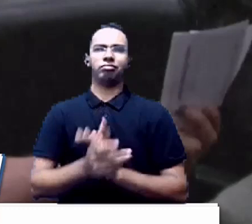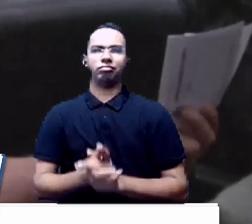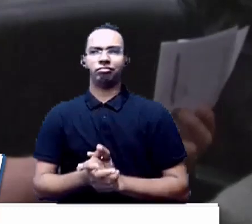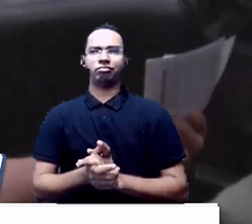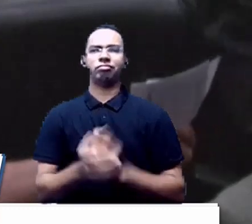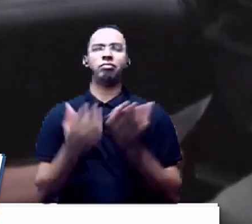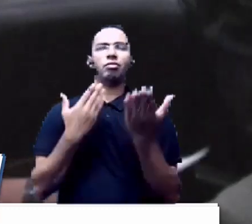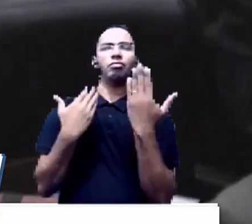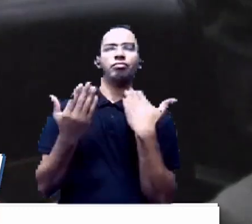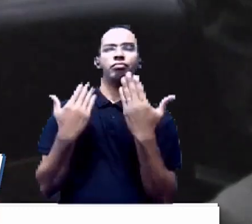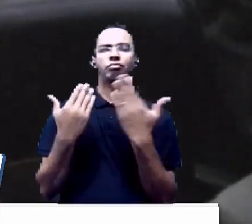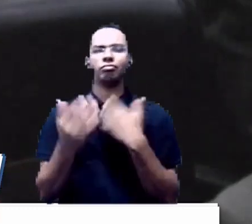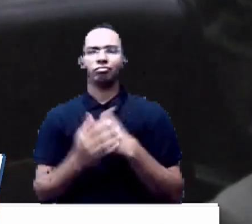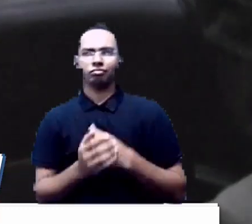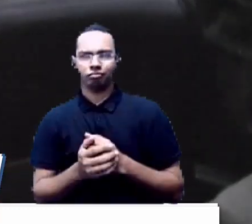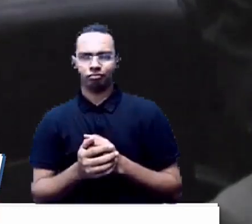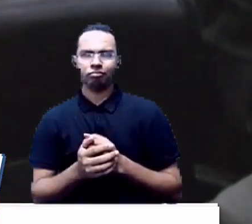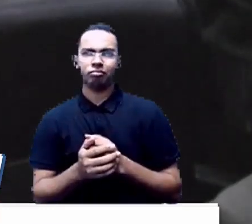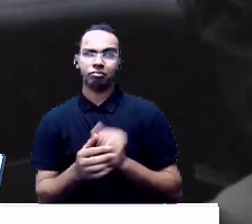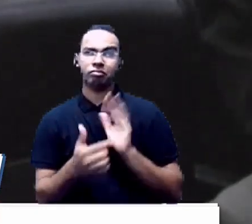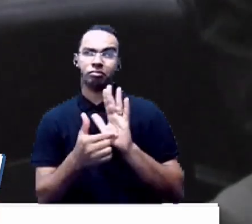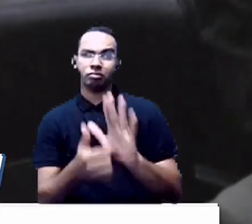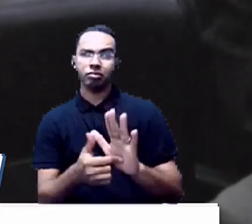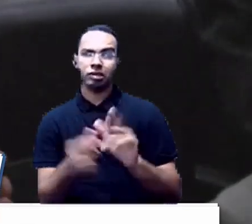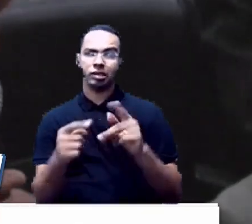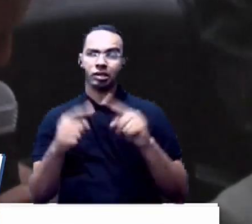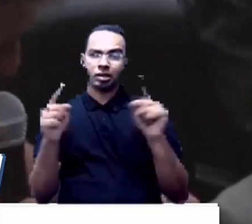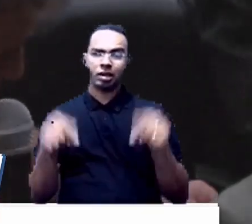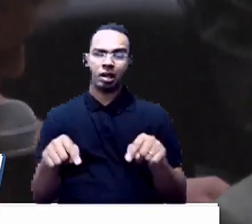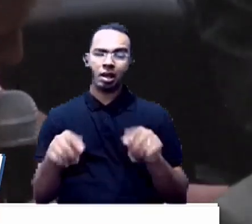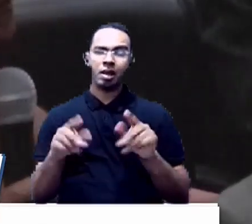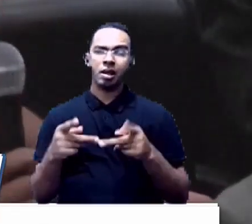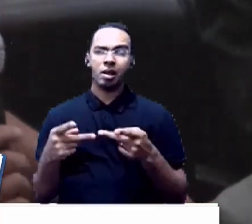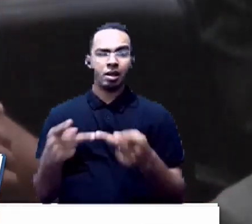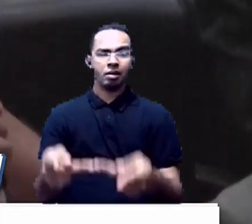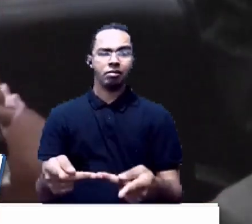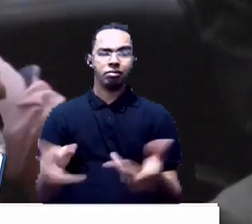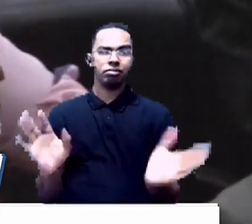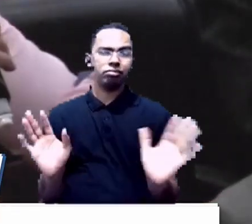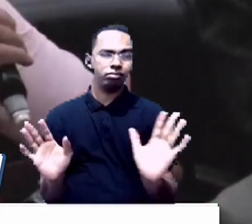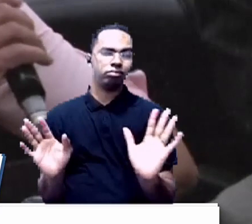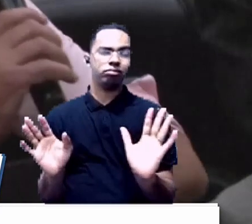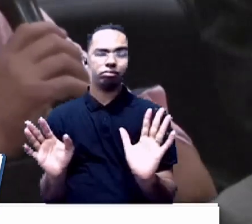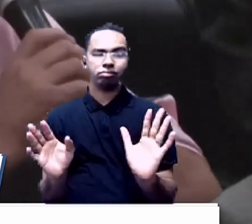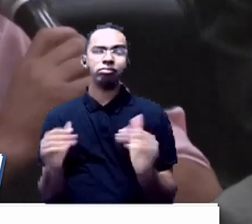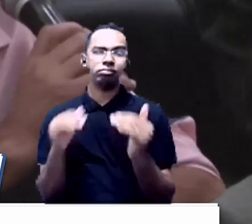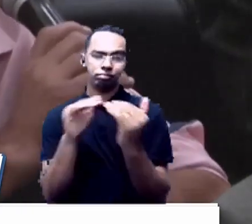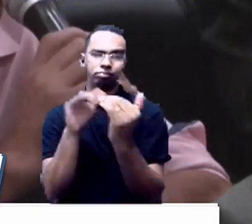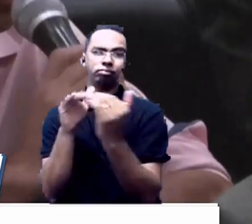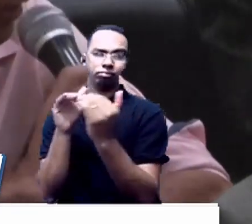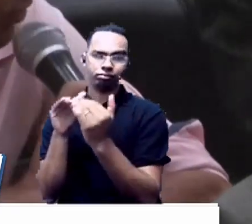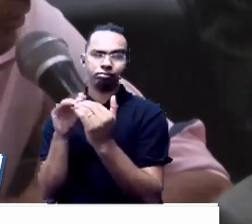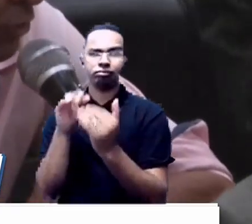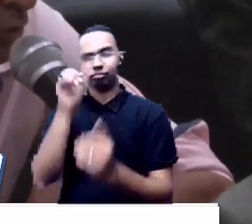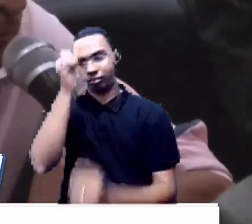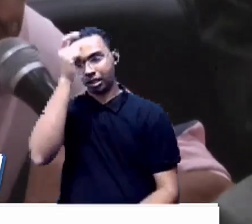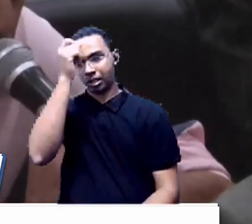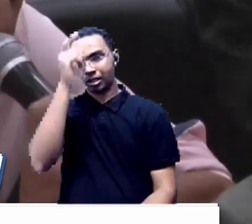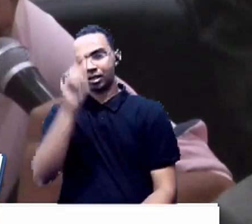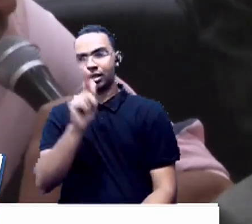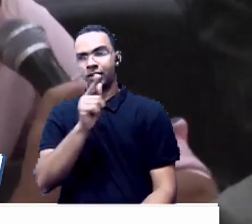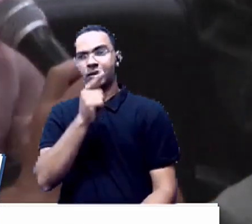feito uma apresentação de projetos, e eu corroboro aqui com as ideias do Gilson aqui, só que tem uma coisa, viu,